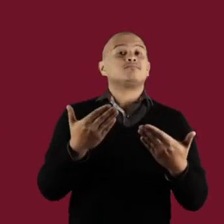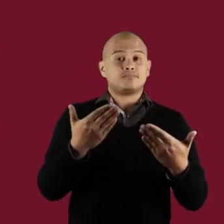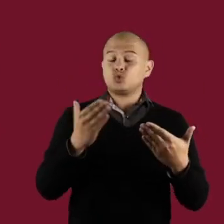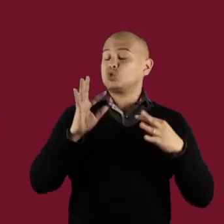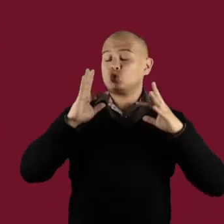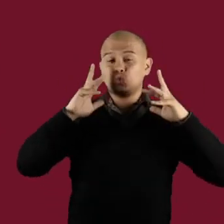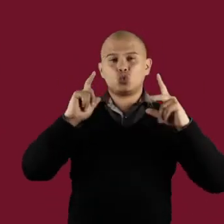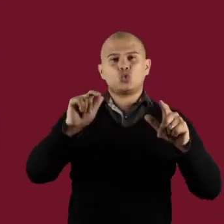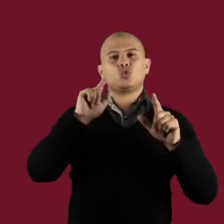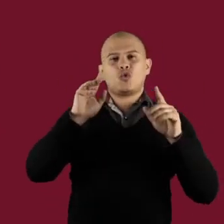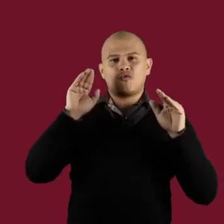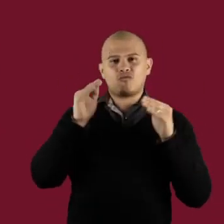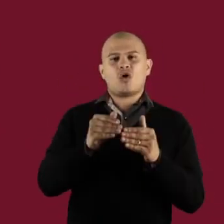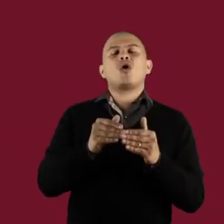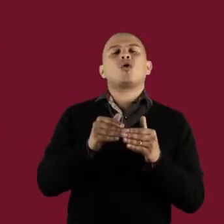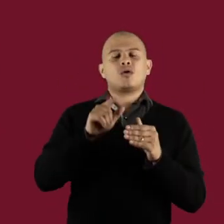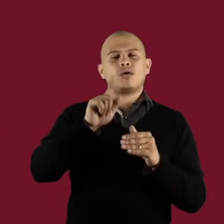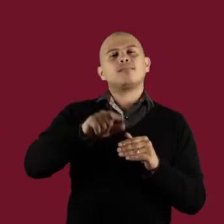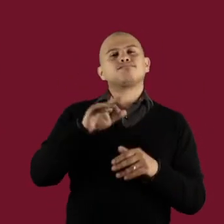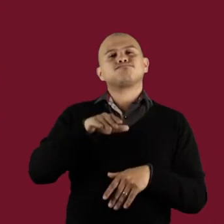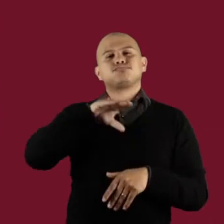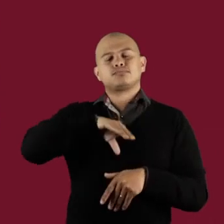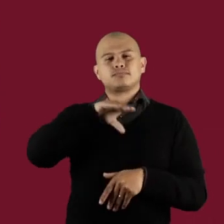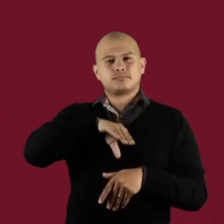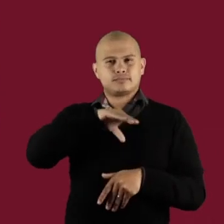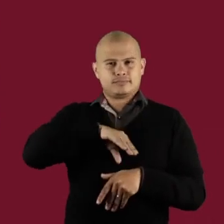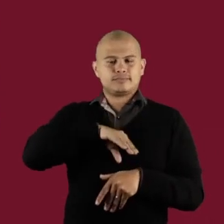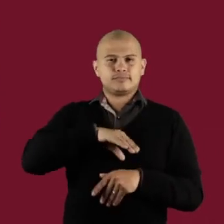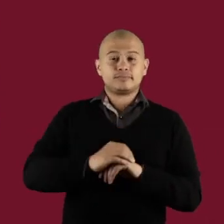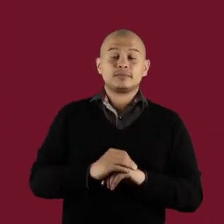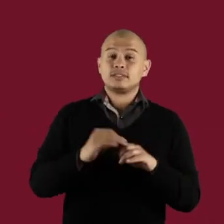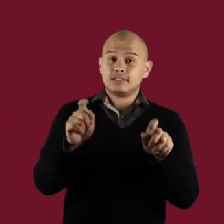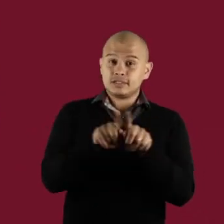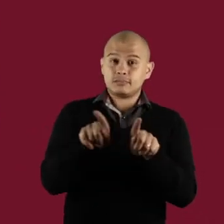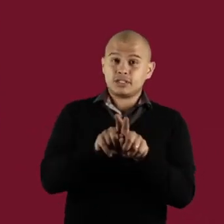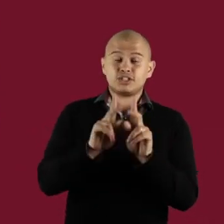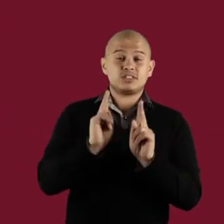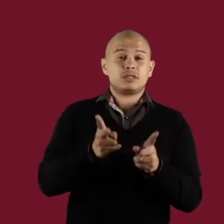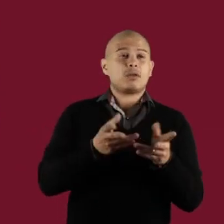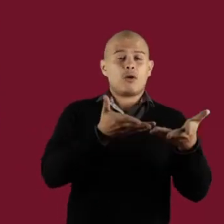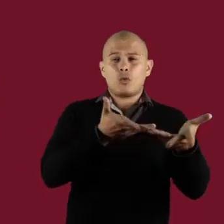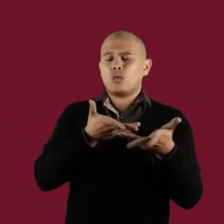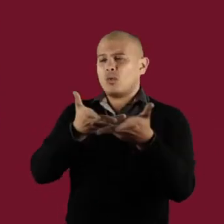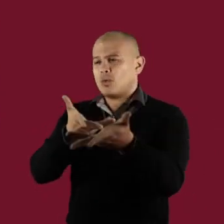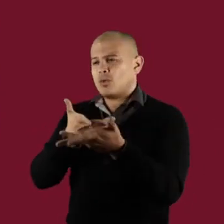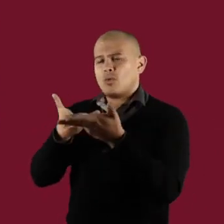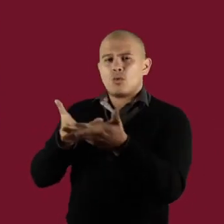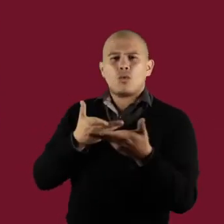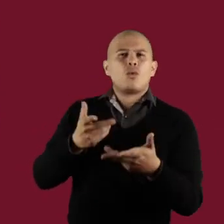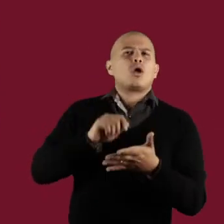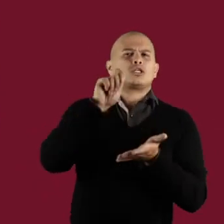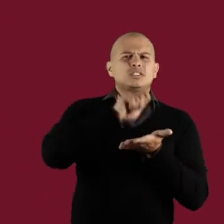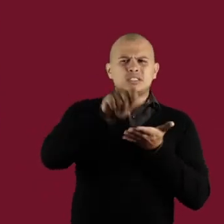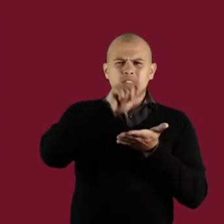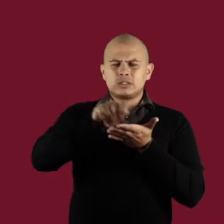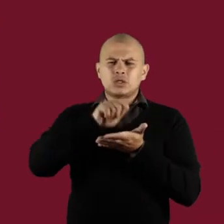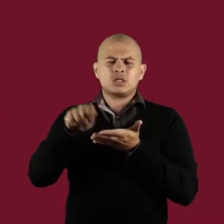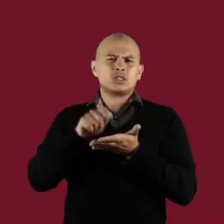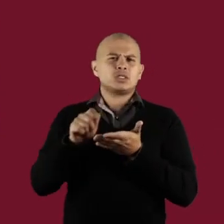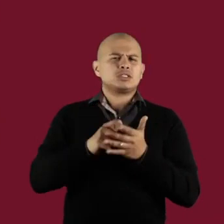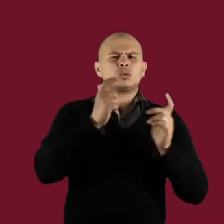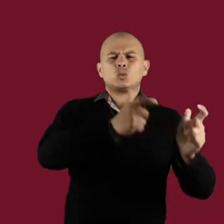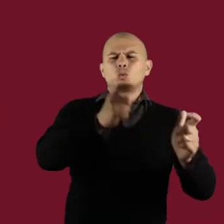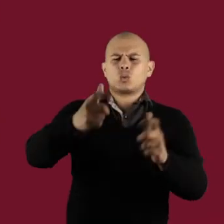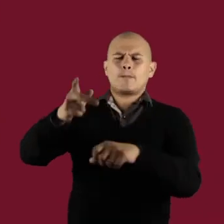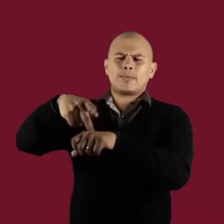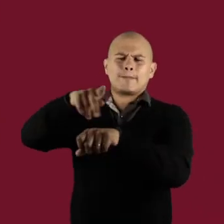centro difusor da língua portuguesa e nós recebemos também escritores diversos de todos os países de língua portuguesa, festivais